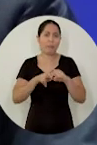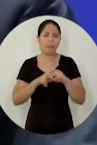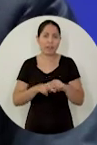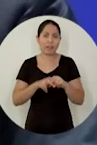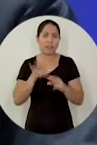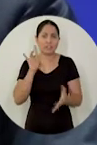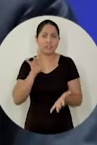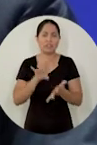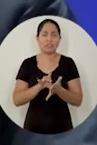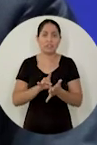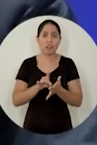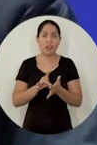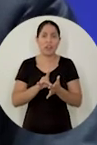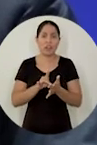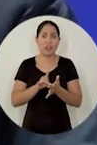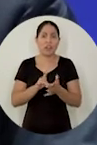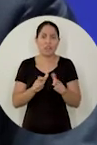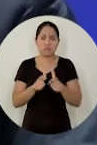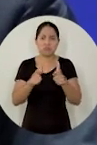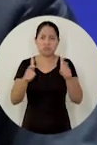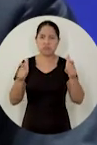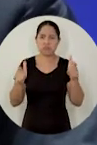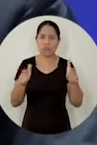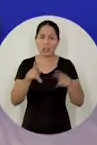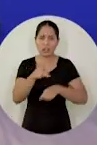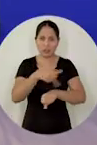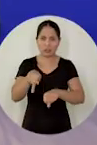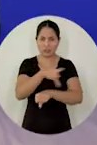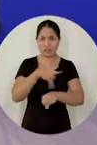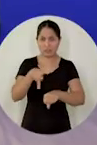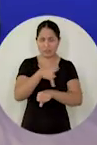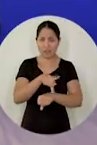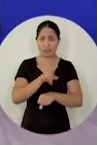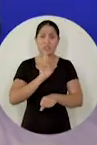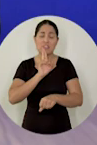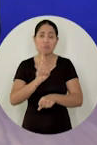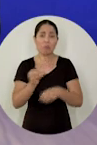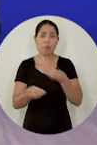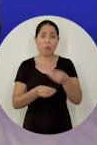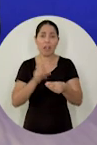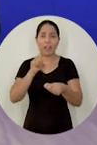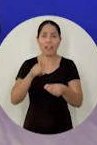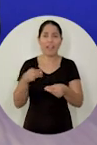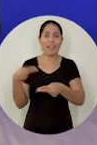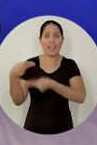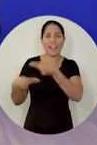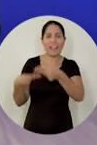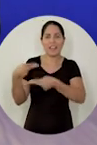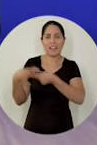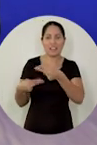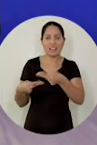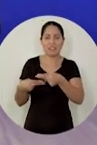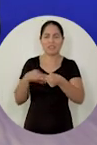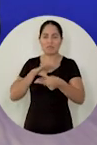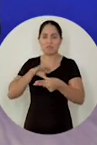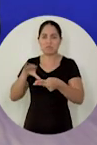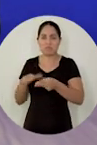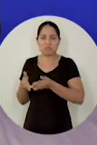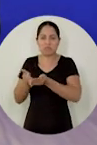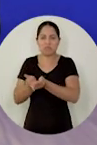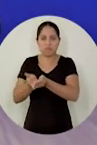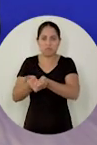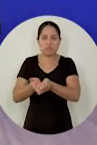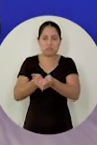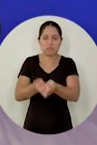ao elevado índice de concentração fundiária existente no país, resultante da herança deixada pelo processo de